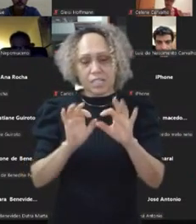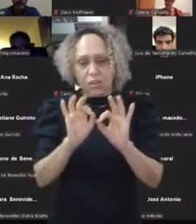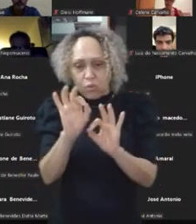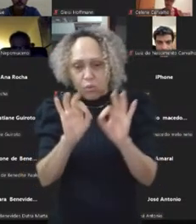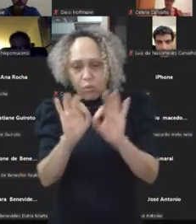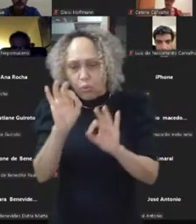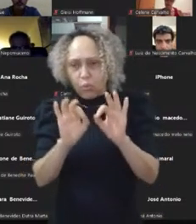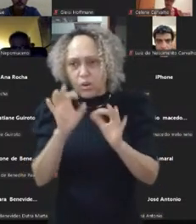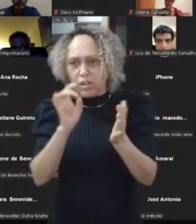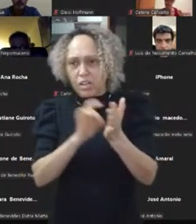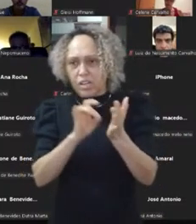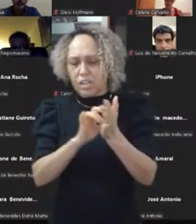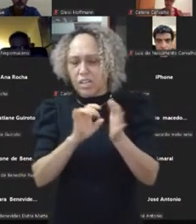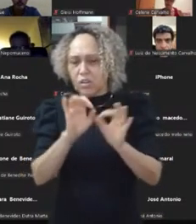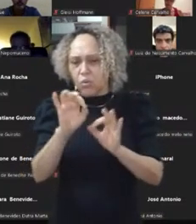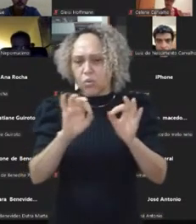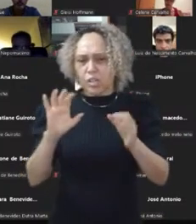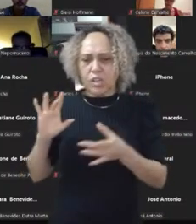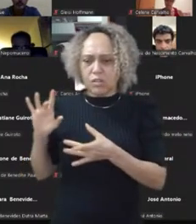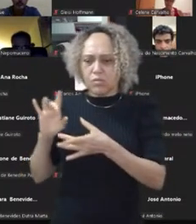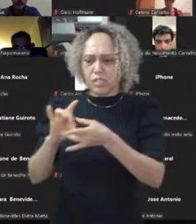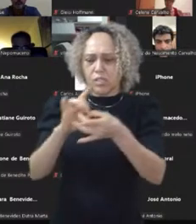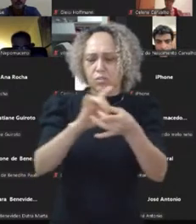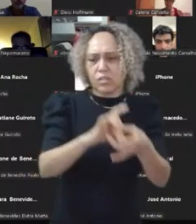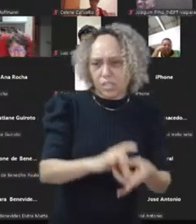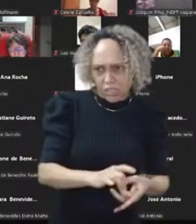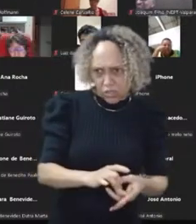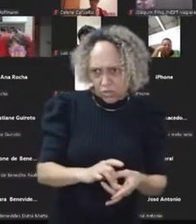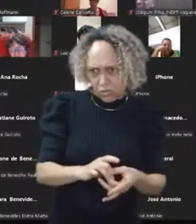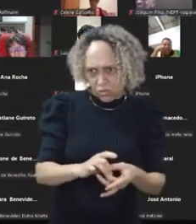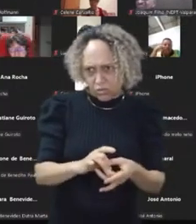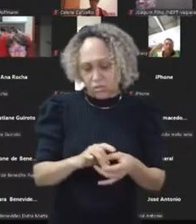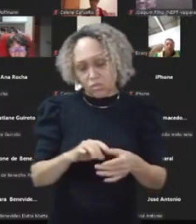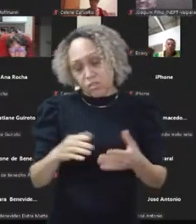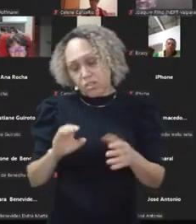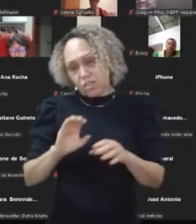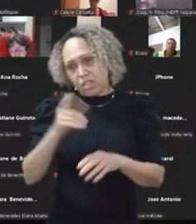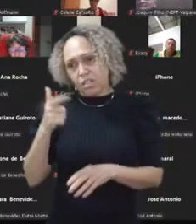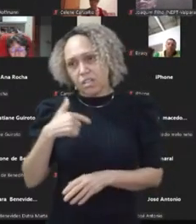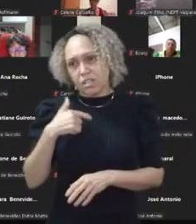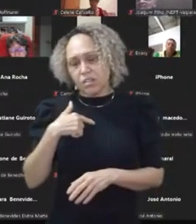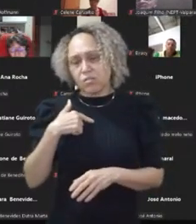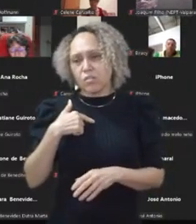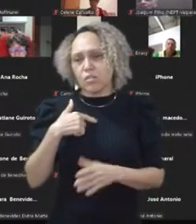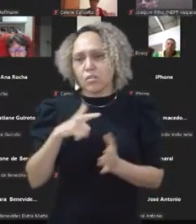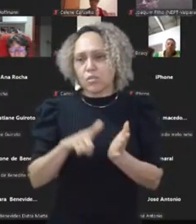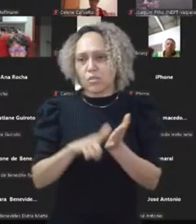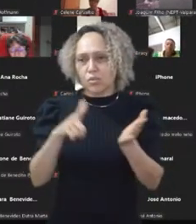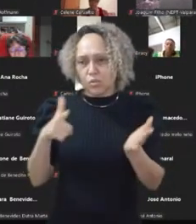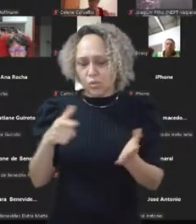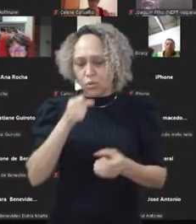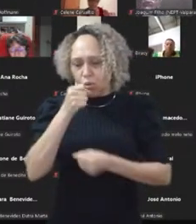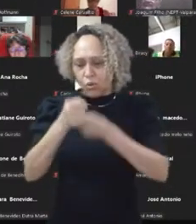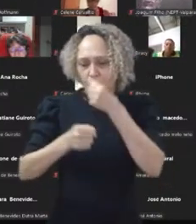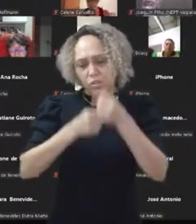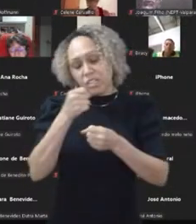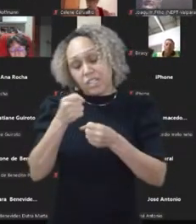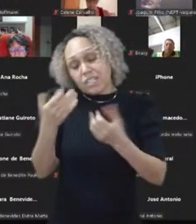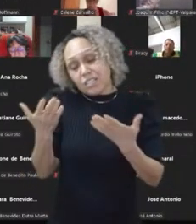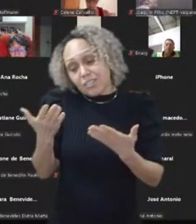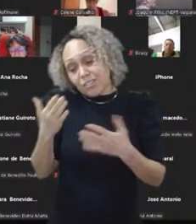de mundo a partir da comunicação claro que eu sou jornalista de Formação comunicólogo puxa a sardinha também pro meu